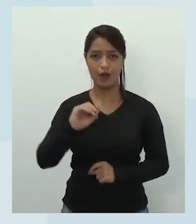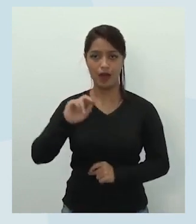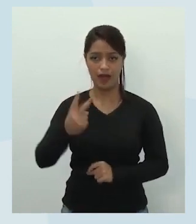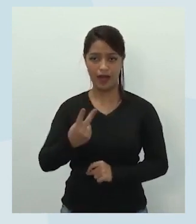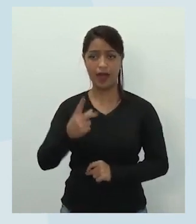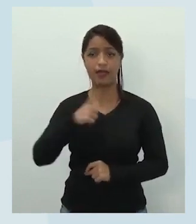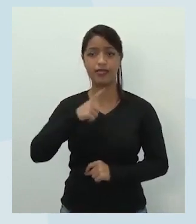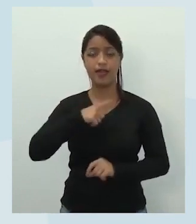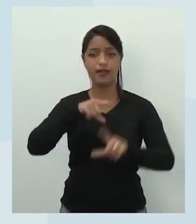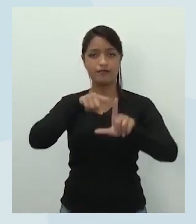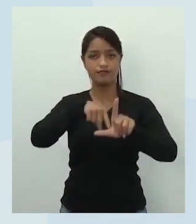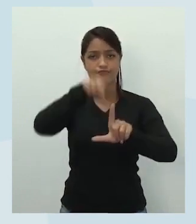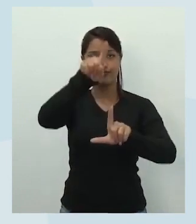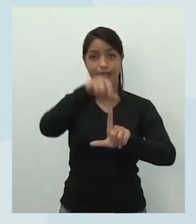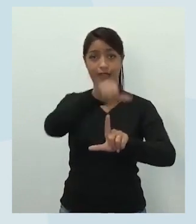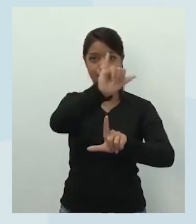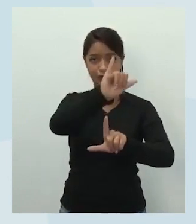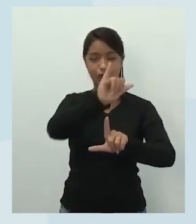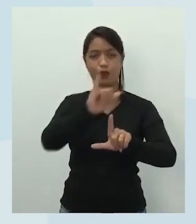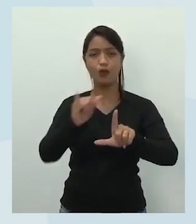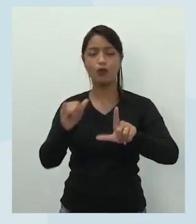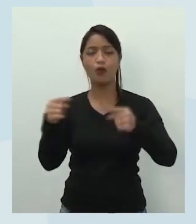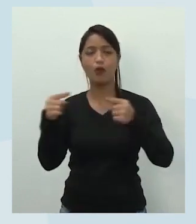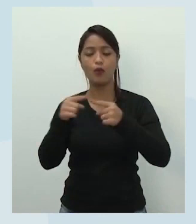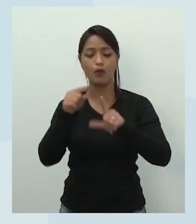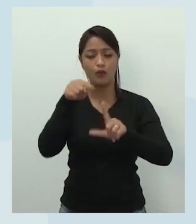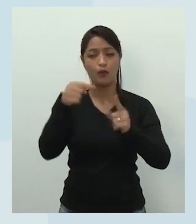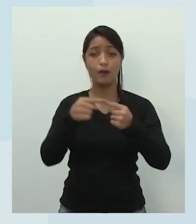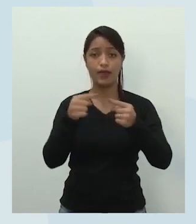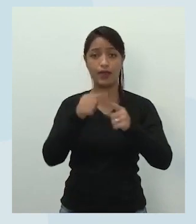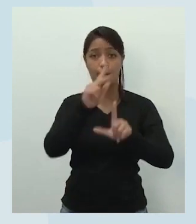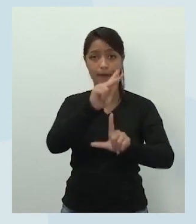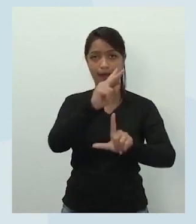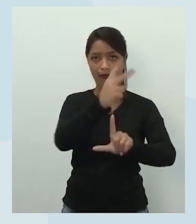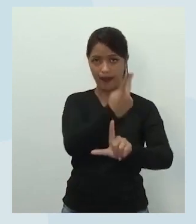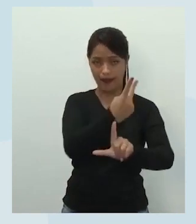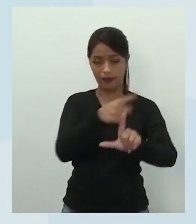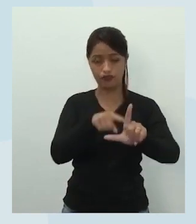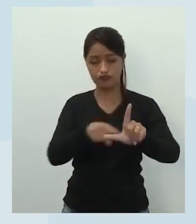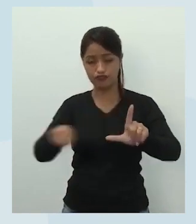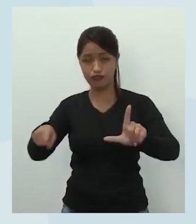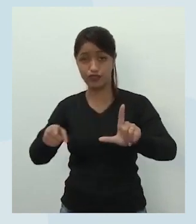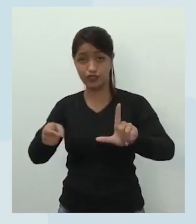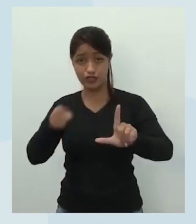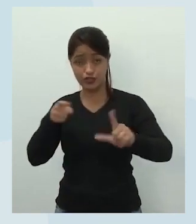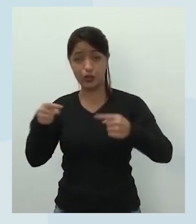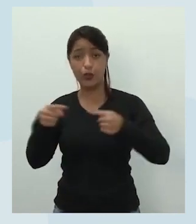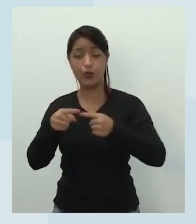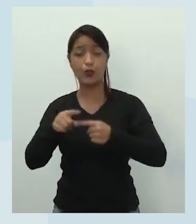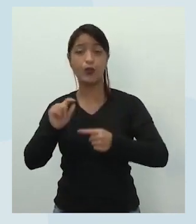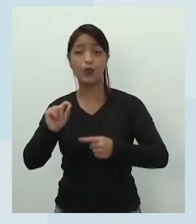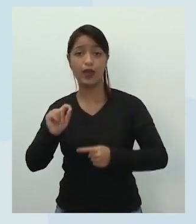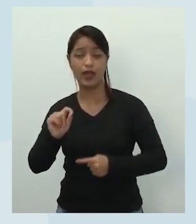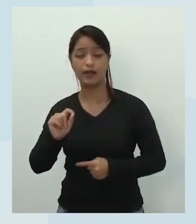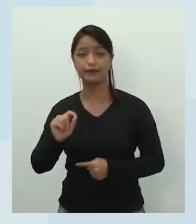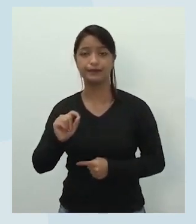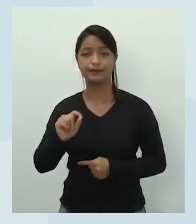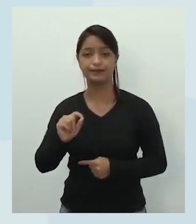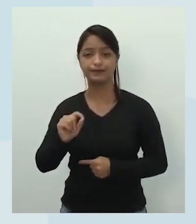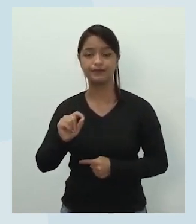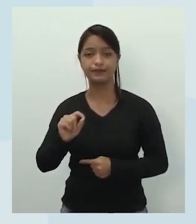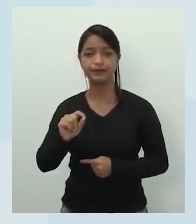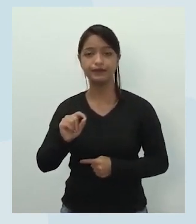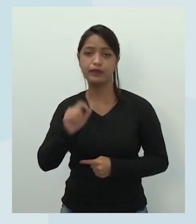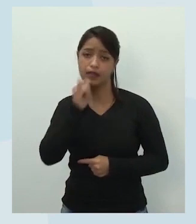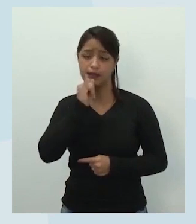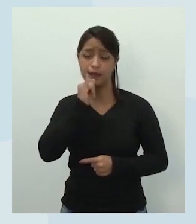Y, em função do pH, que se encontra no eixo X. Quando o pH é zero, a concentração de